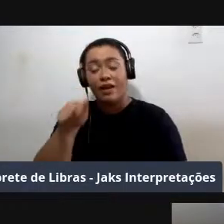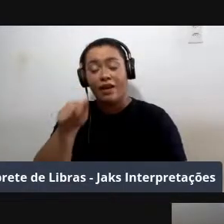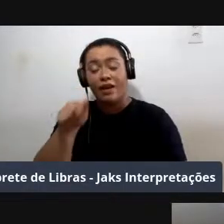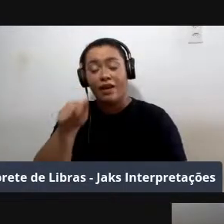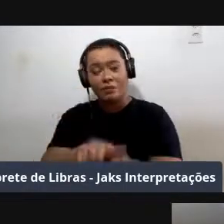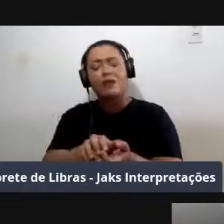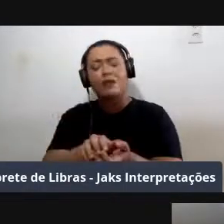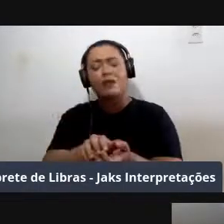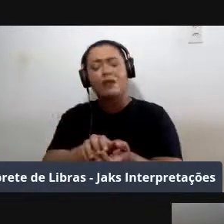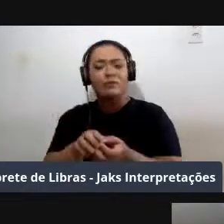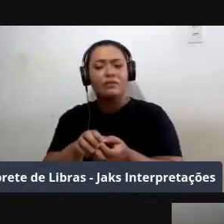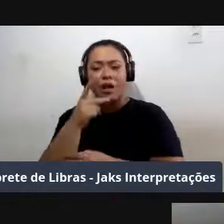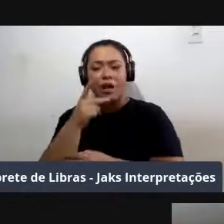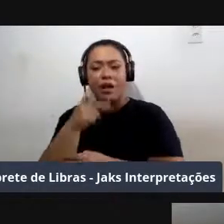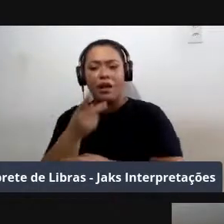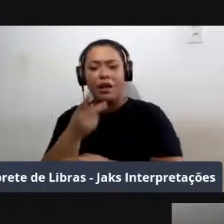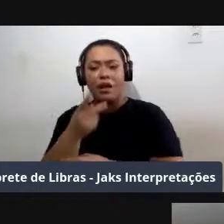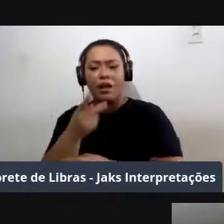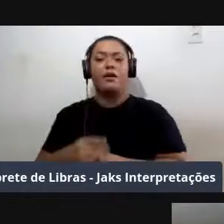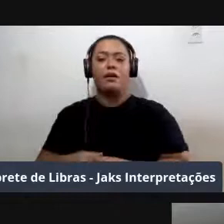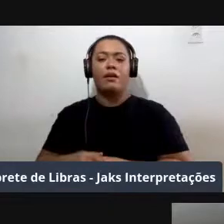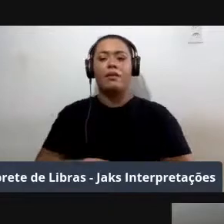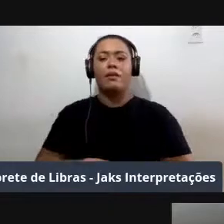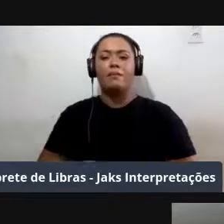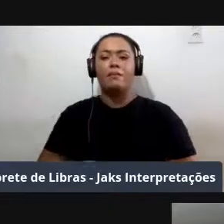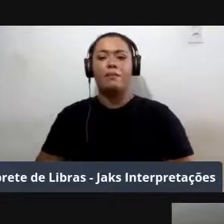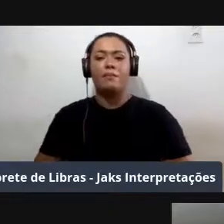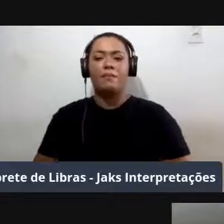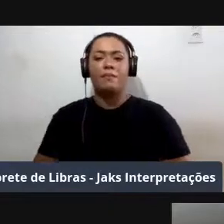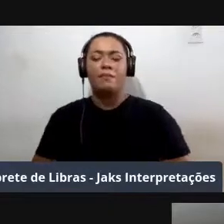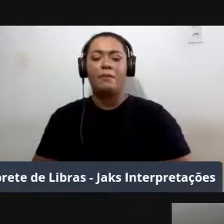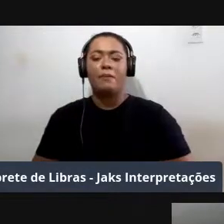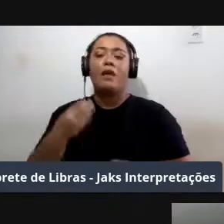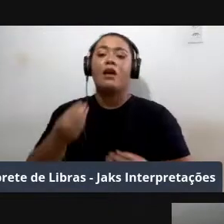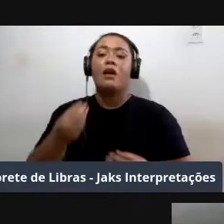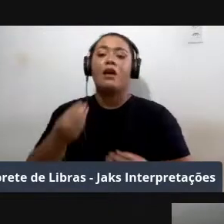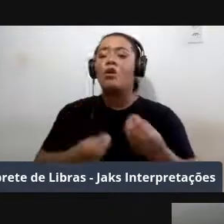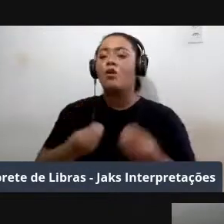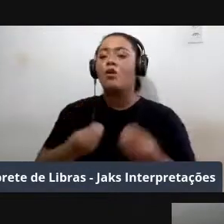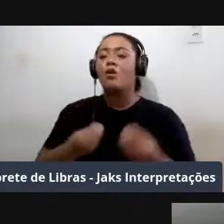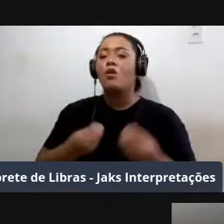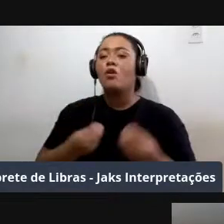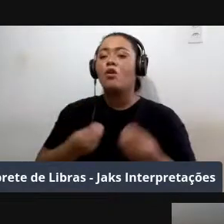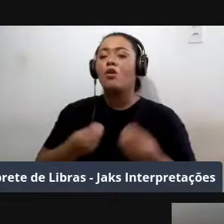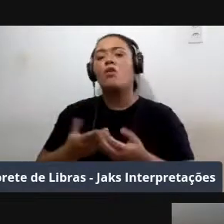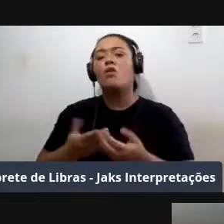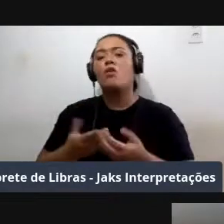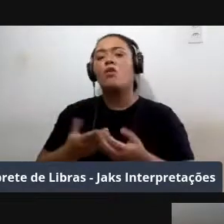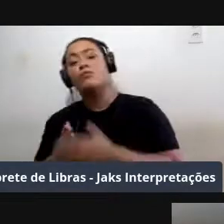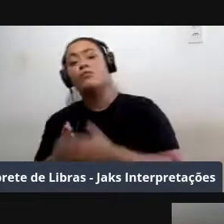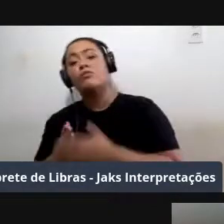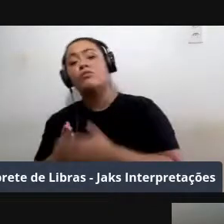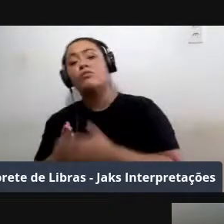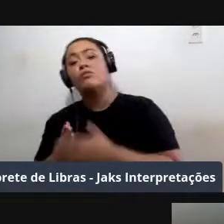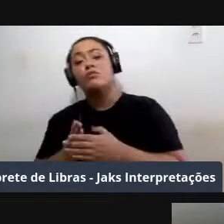como é o acesso, como é que chega, como é que é o território, né? Onde ela vive, onde ela atende outras mulheres,